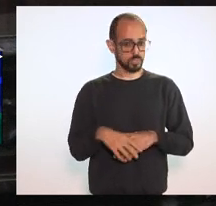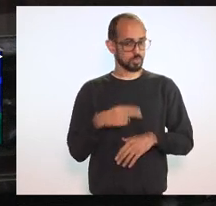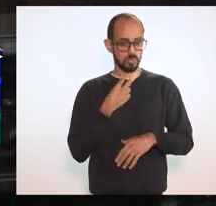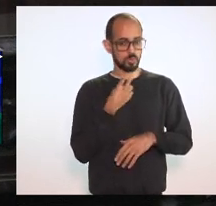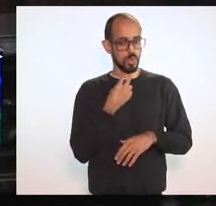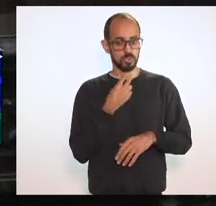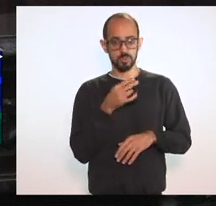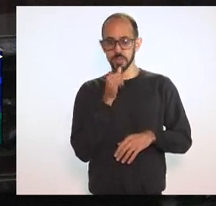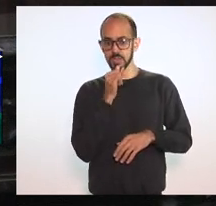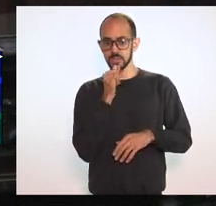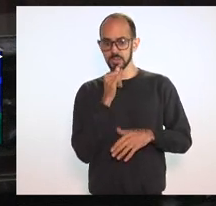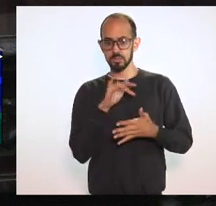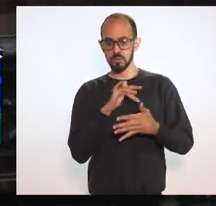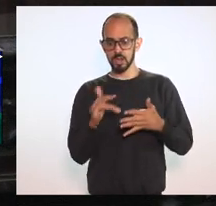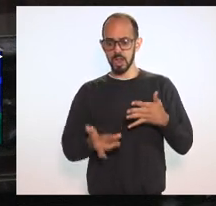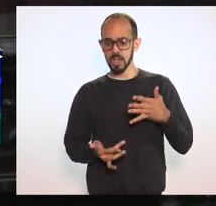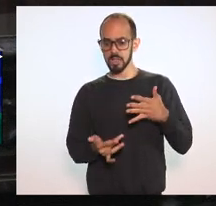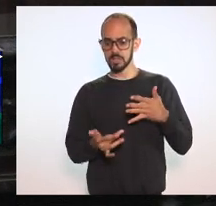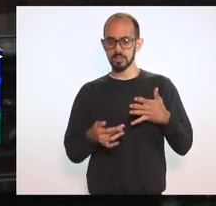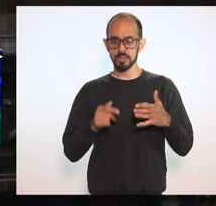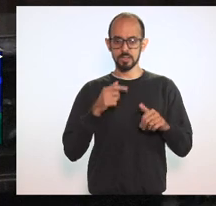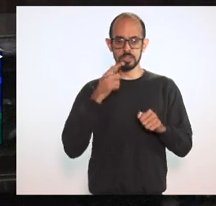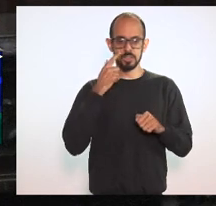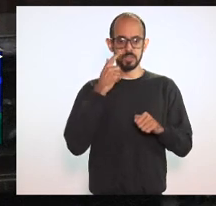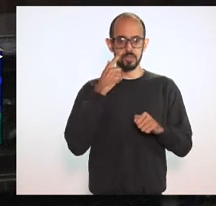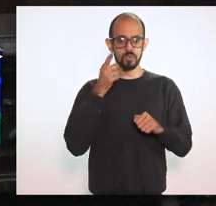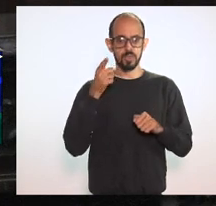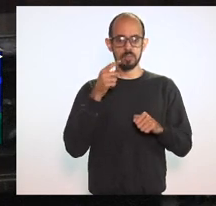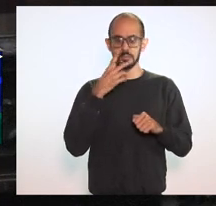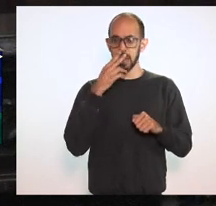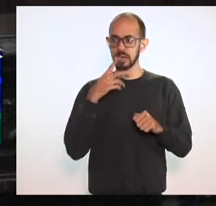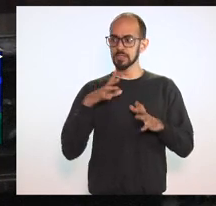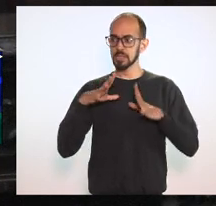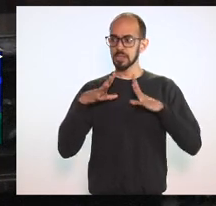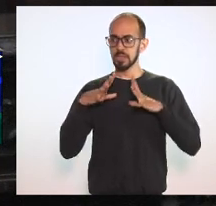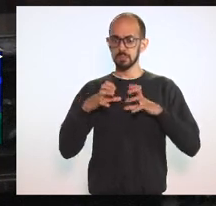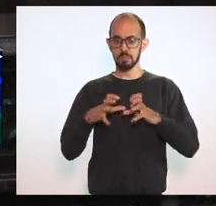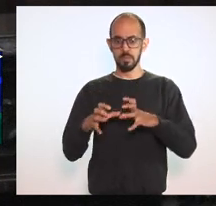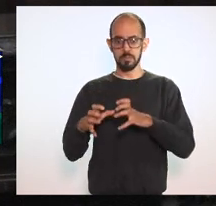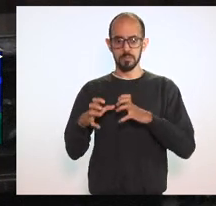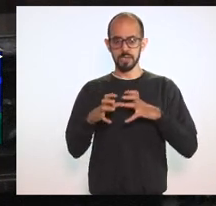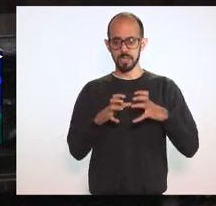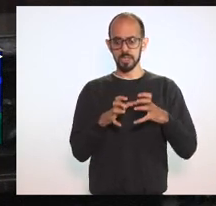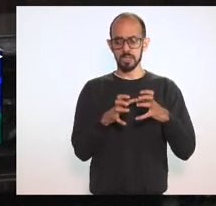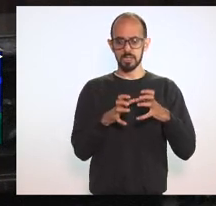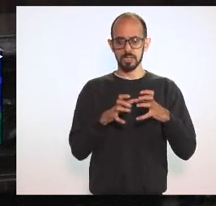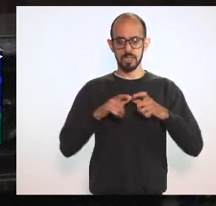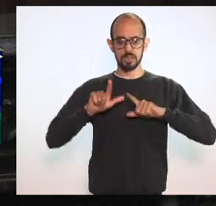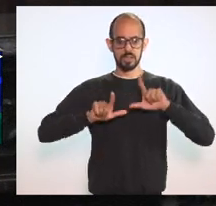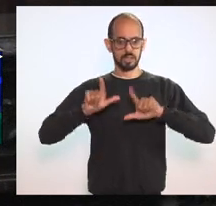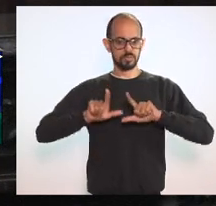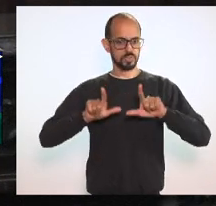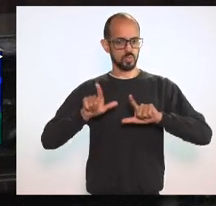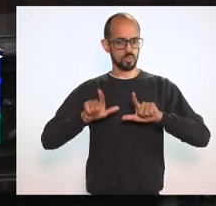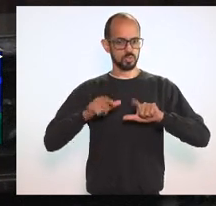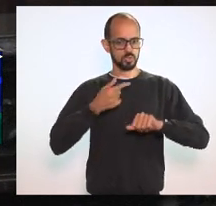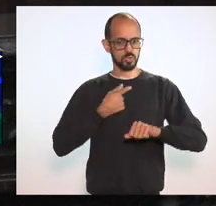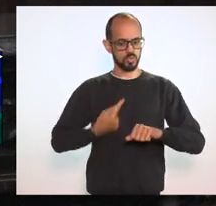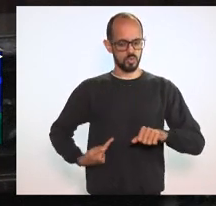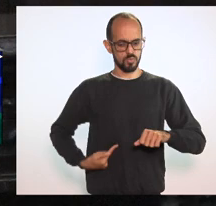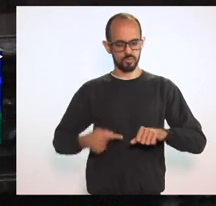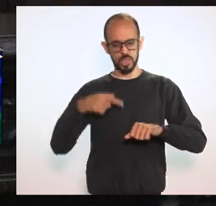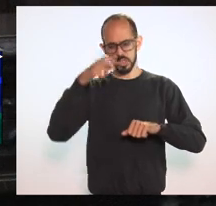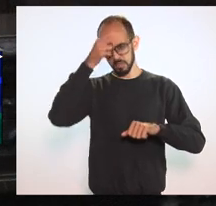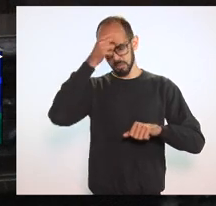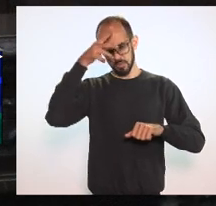aí nas mídias recentemente uma briga como se as prefeito ou a prefeitura do Rio e o governo tivesse em divergências Não é